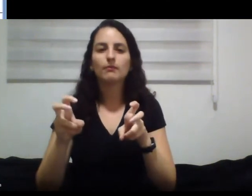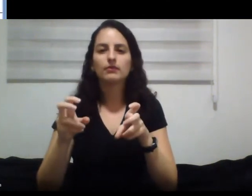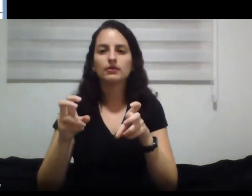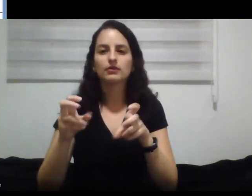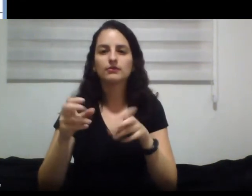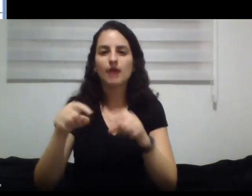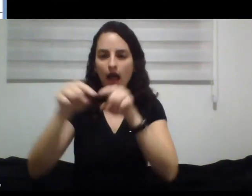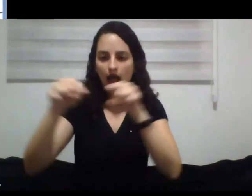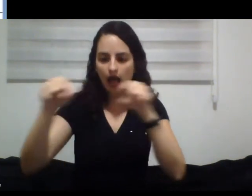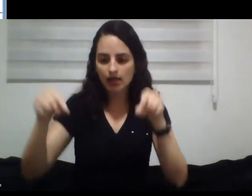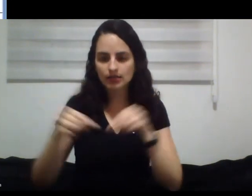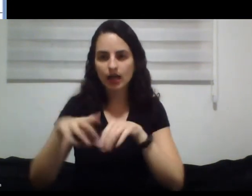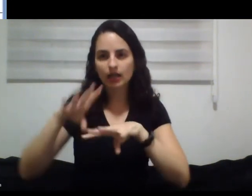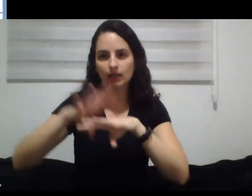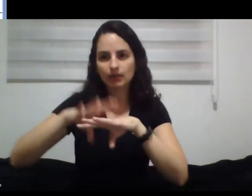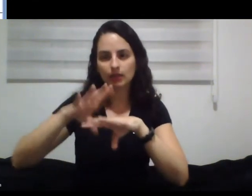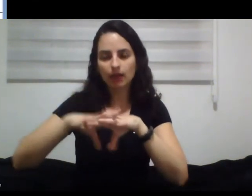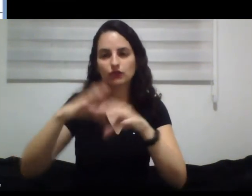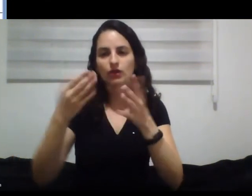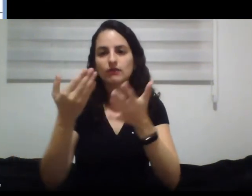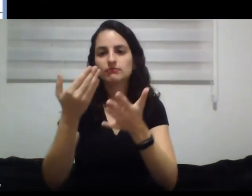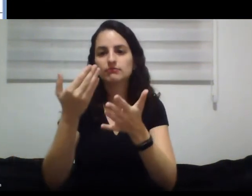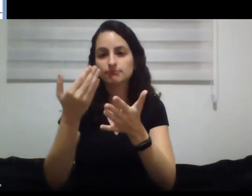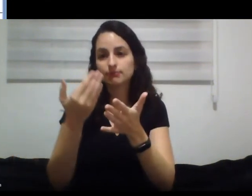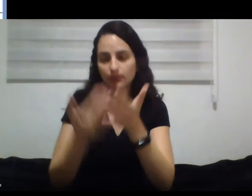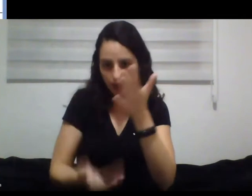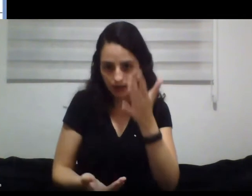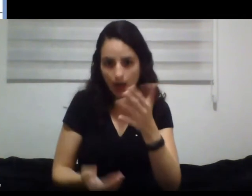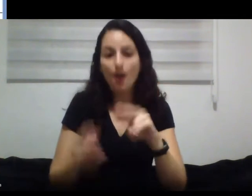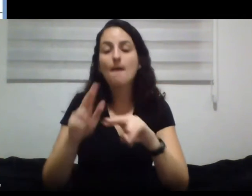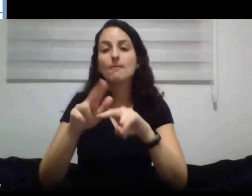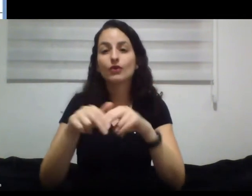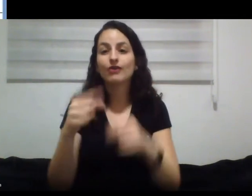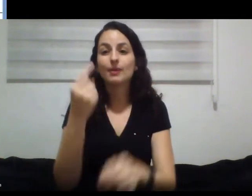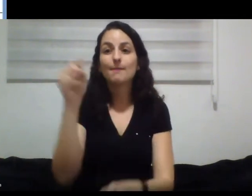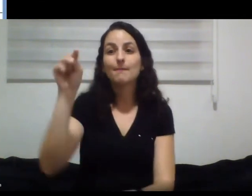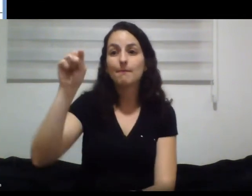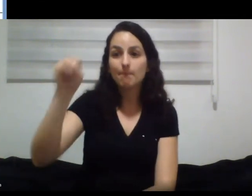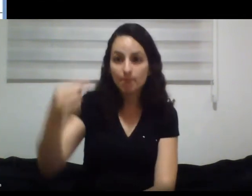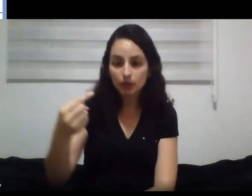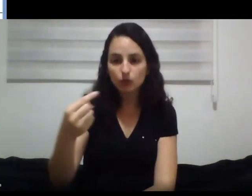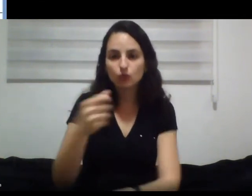encontros síncronos a gente usa o Meet, essa é a dúvida. Não, o AVA,